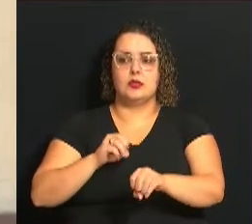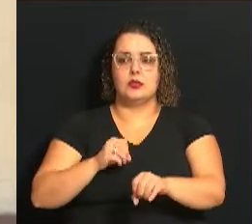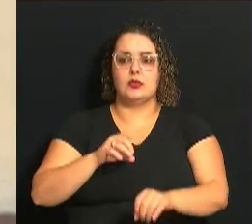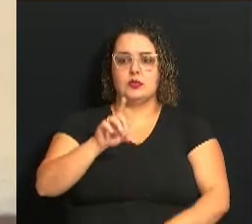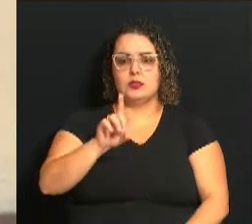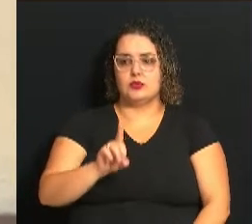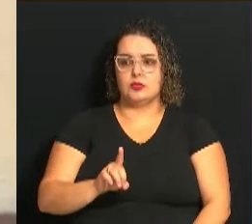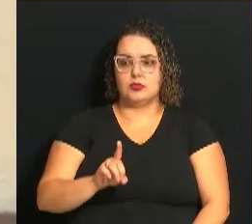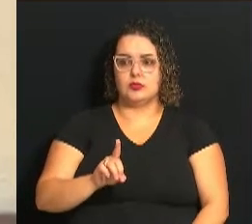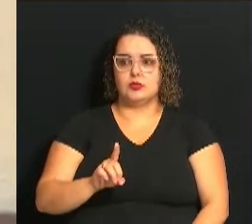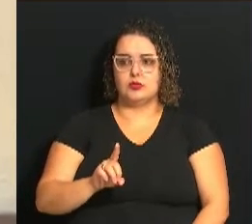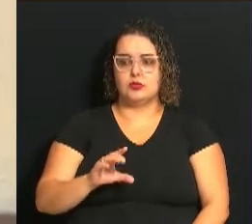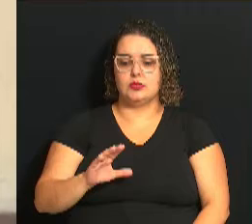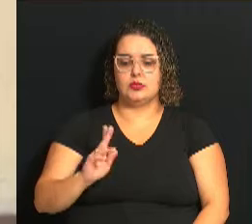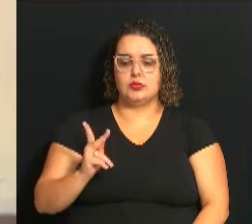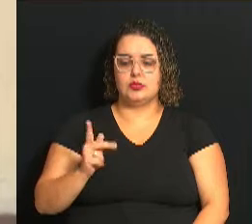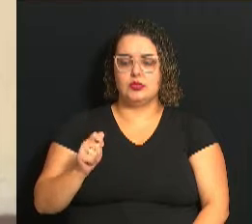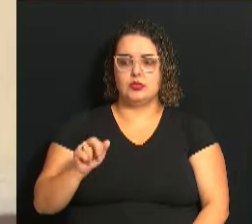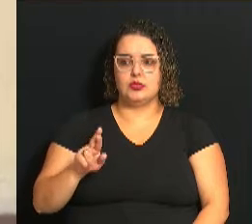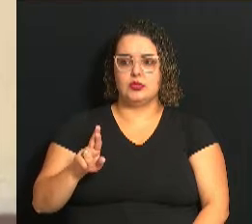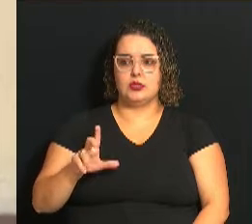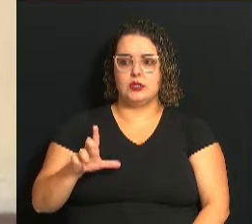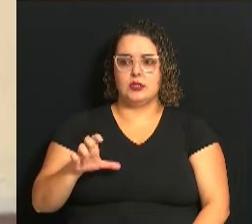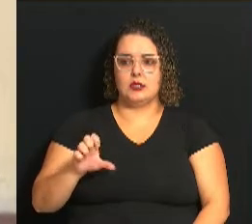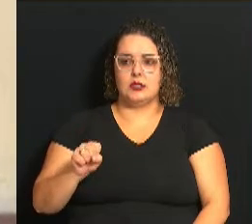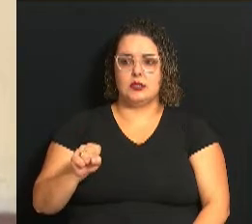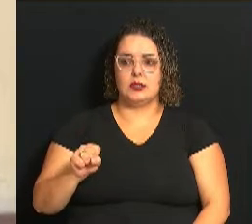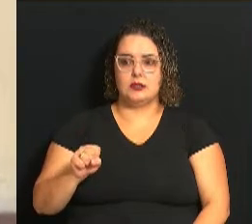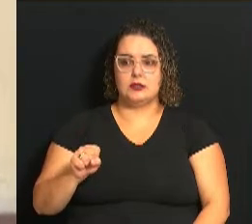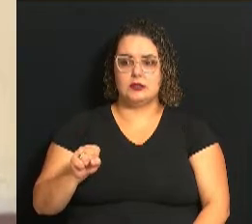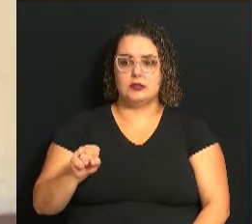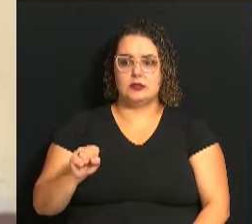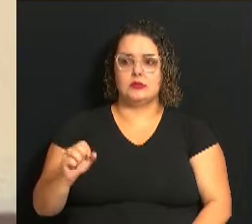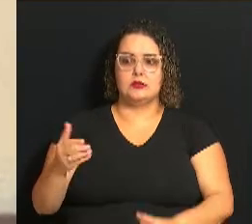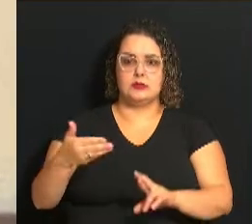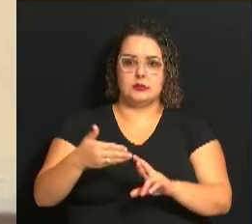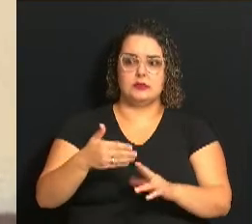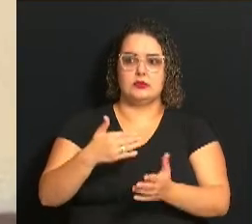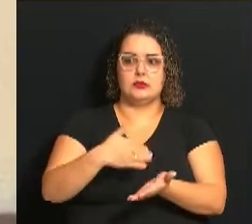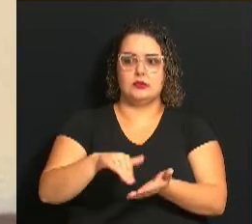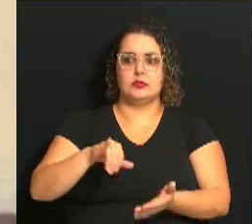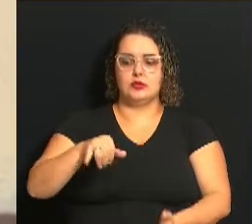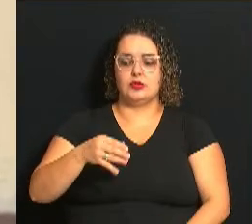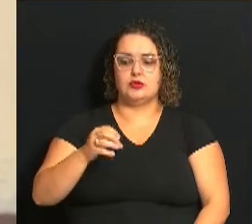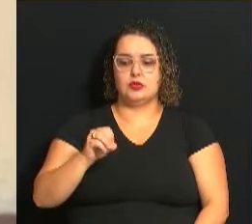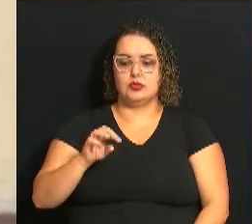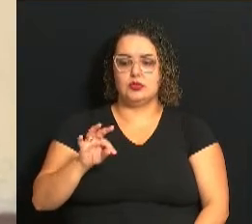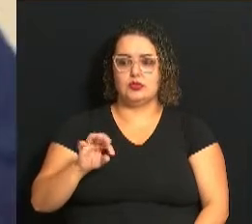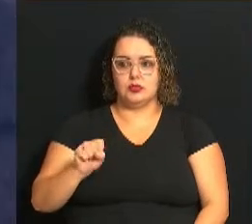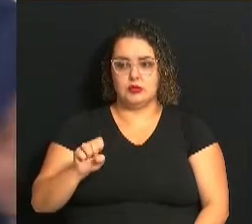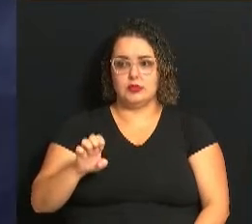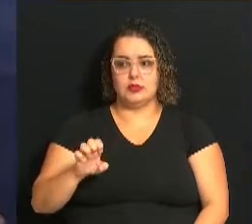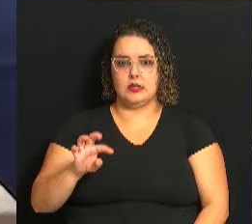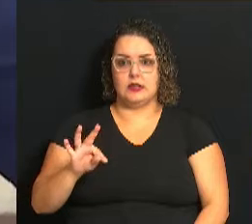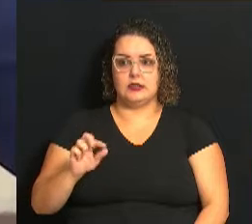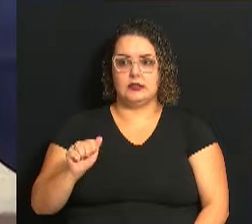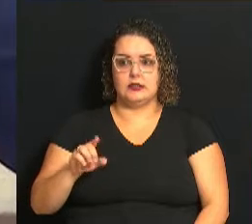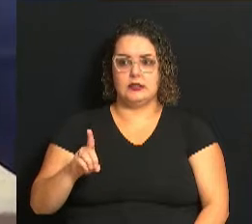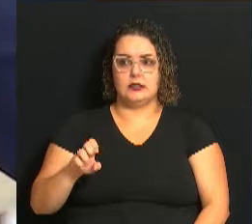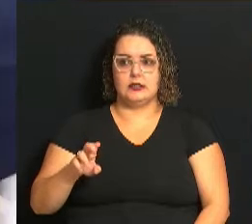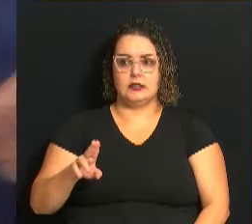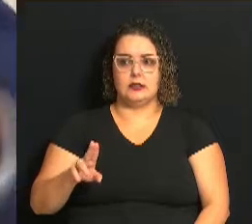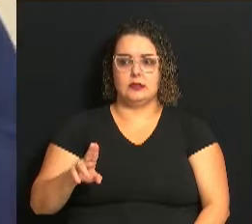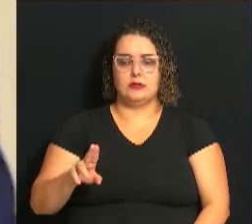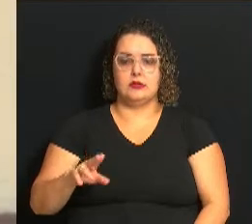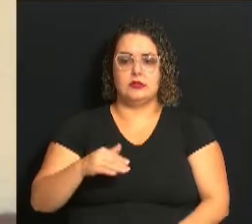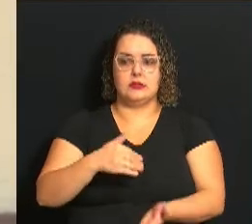diretor Charles, que está representando o nosso secretário José Tadeu Jorge, da Secretaria de Educação.